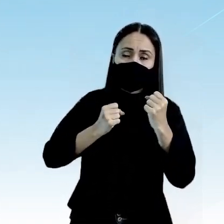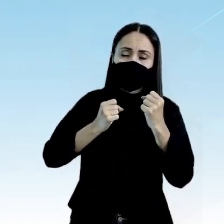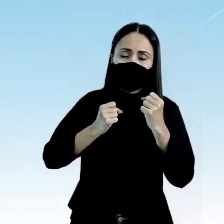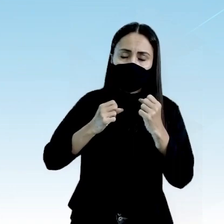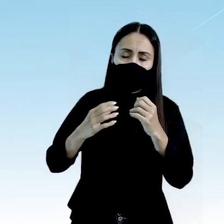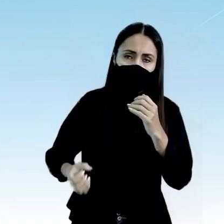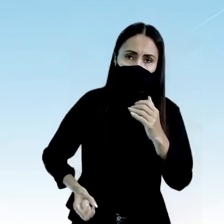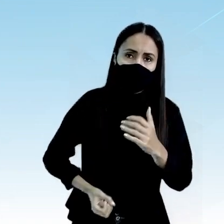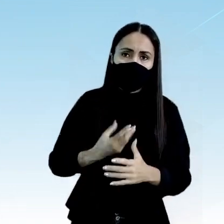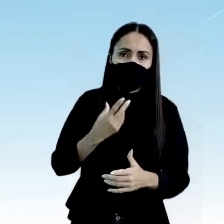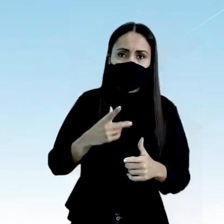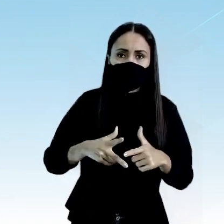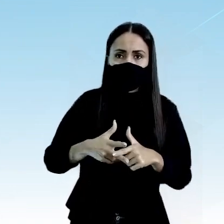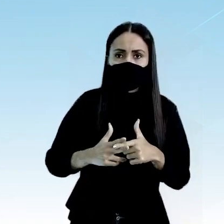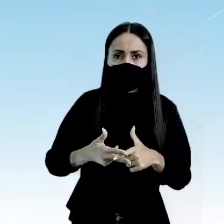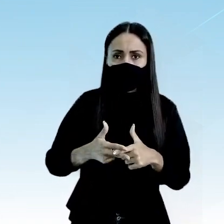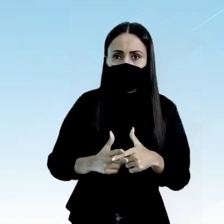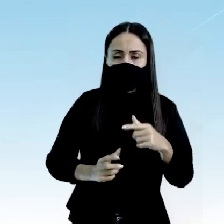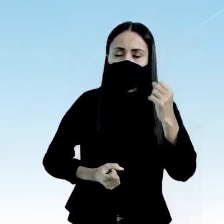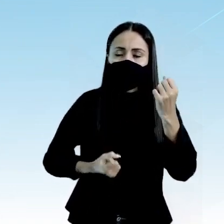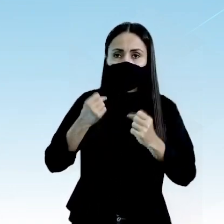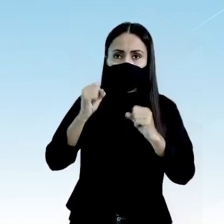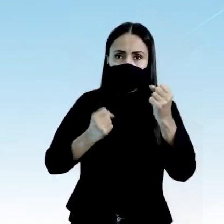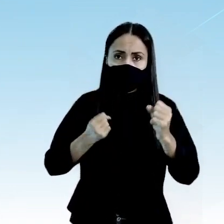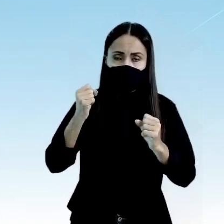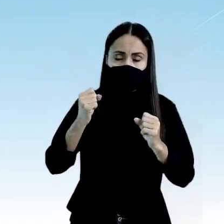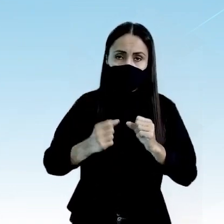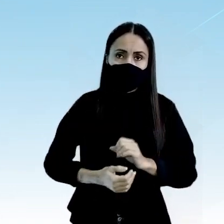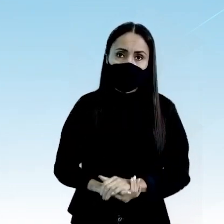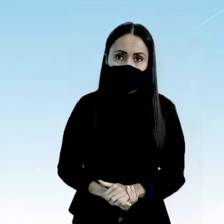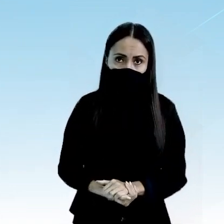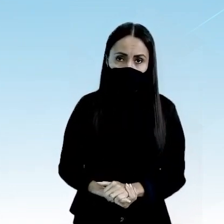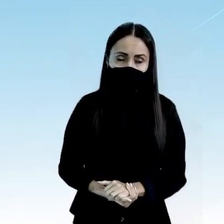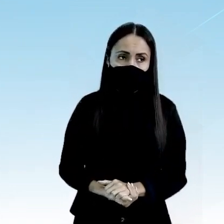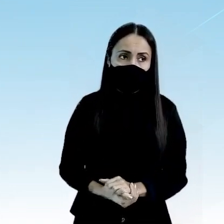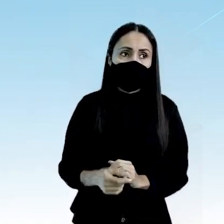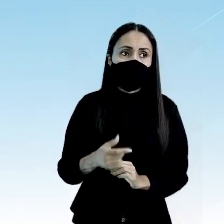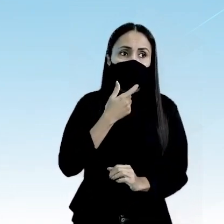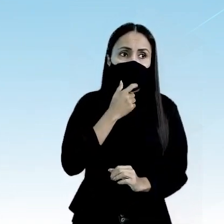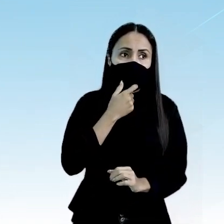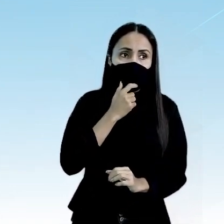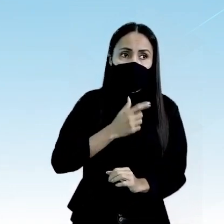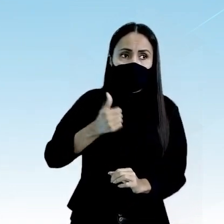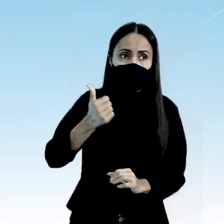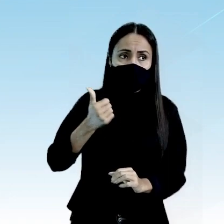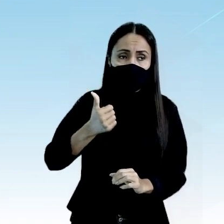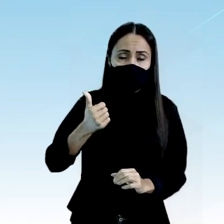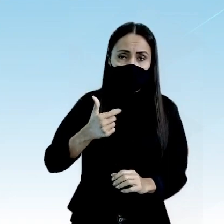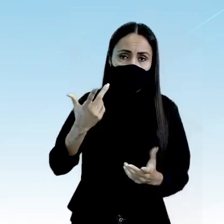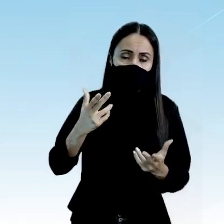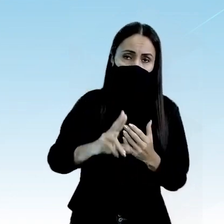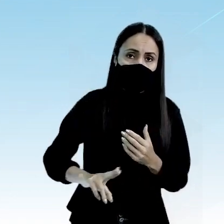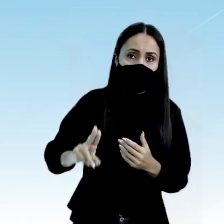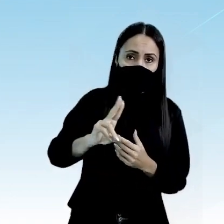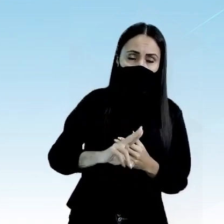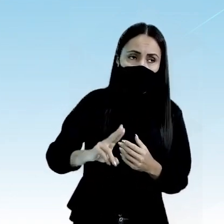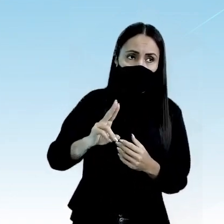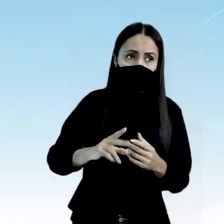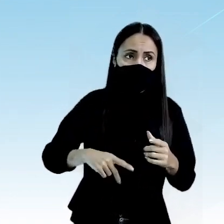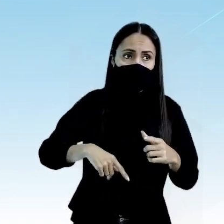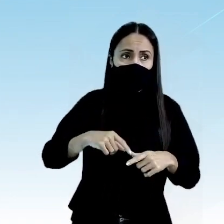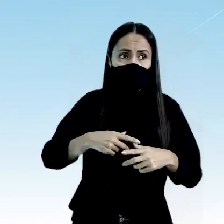Surgem as máquinas. Então, na Inglaterra, a primeira indústria a utilizar máquinas,